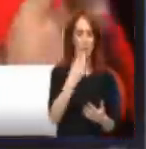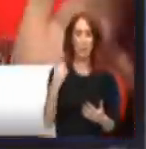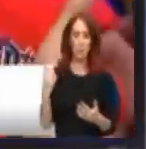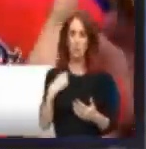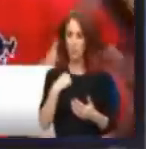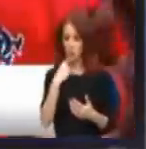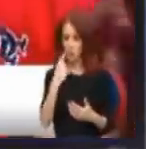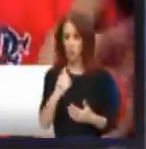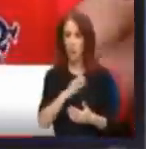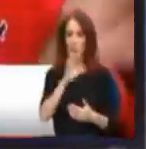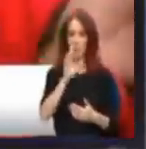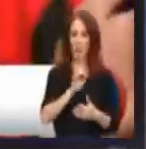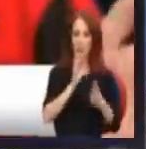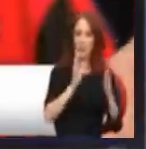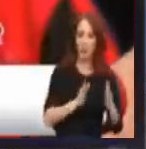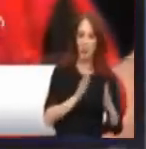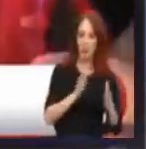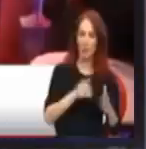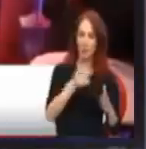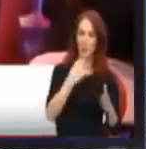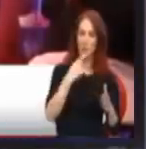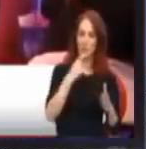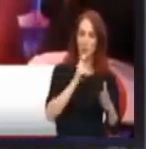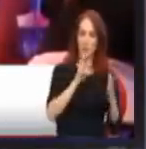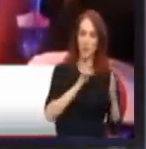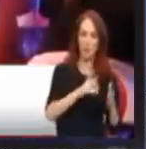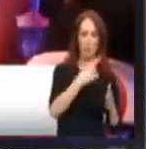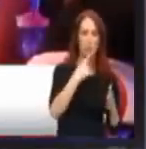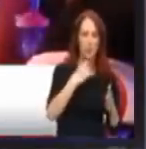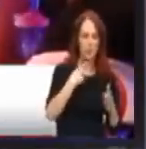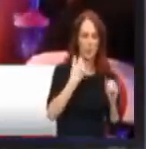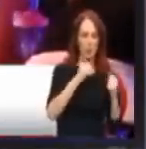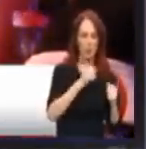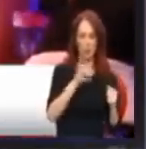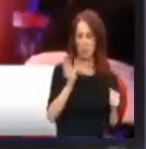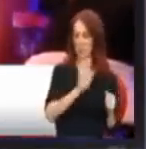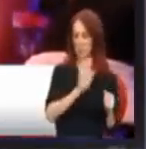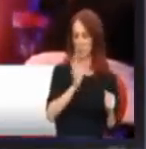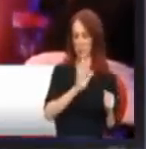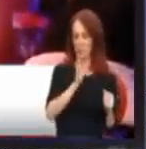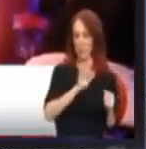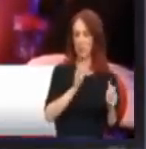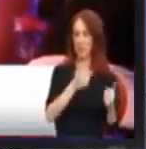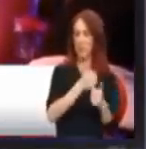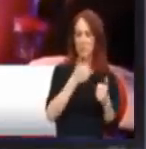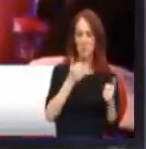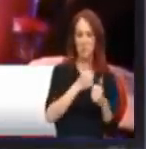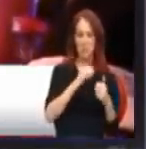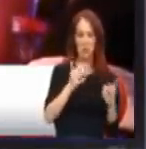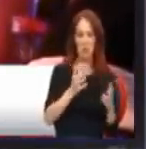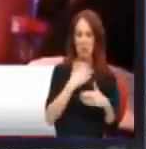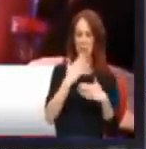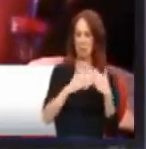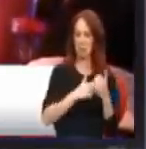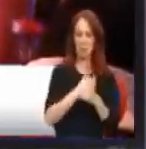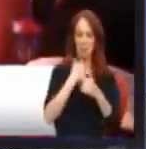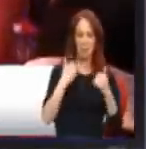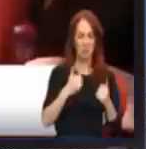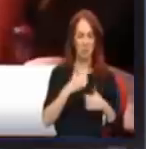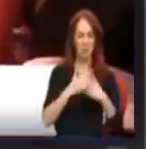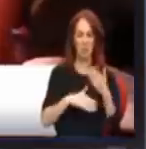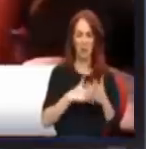falei? Primeiro tempo, você me perguntou, tá nervoso? Nada. Bruno Henrique, a gente tem